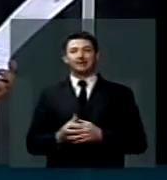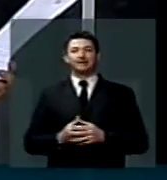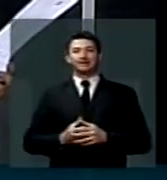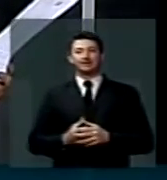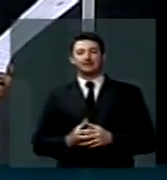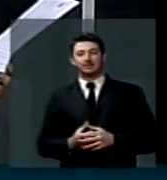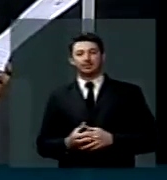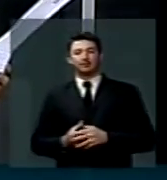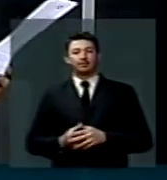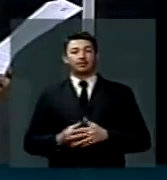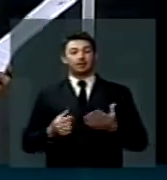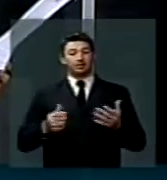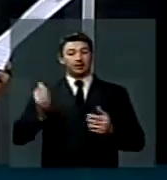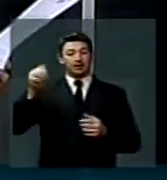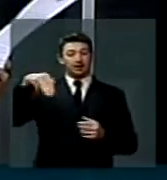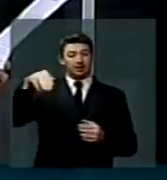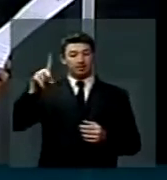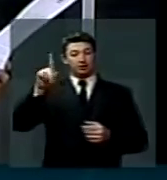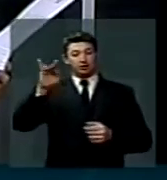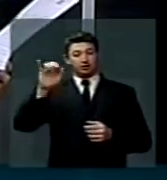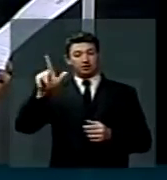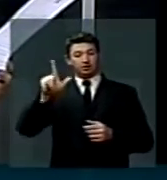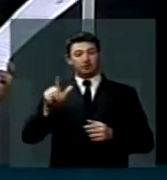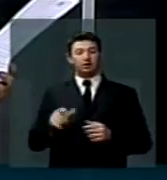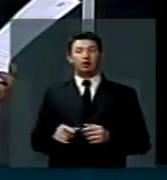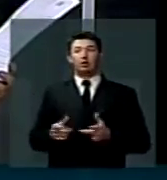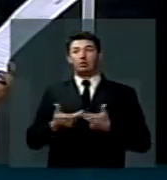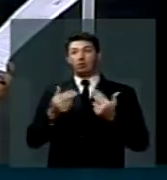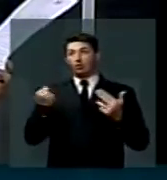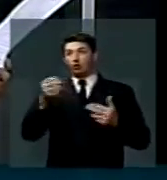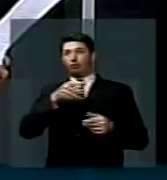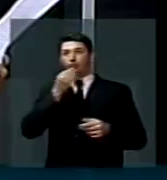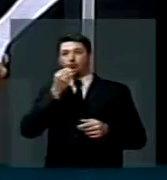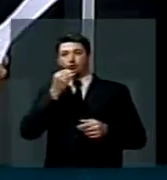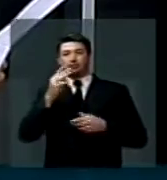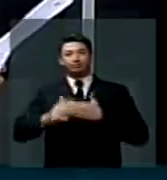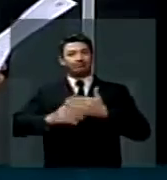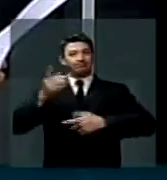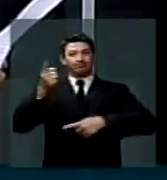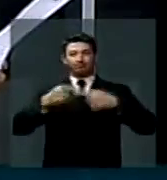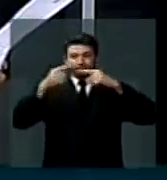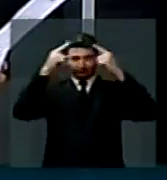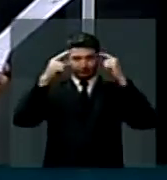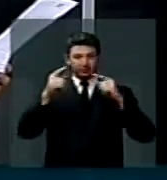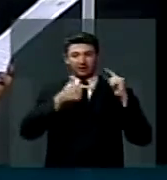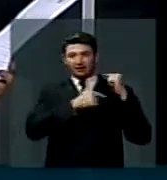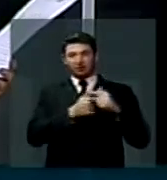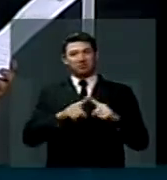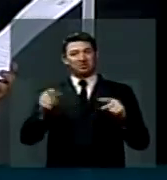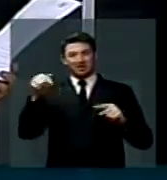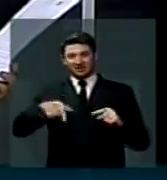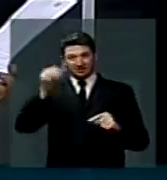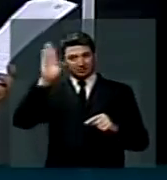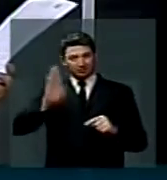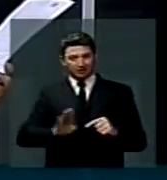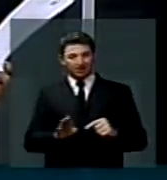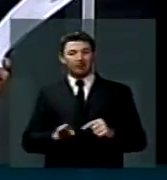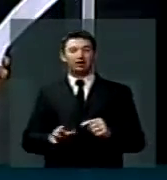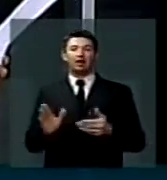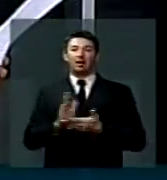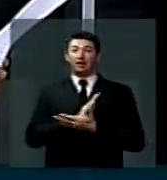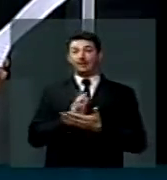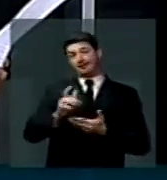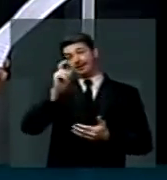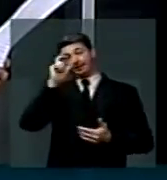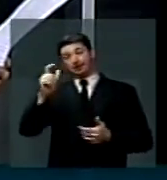concessionários. Com o AM digital, um novo fôlego poderia ser proporcionado para o rádio tradicional, mas no Brasil certos